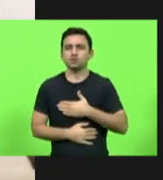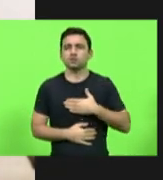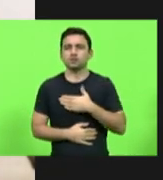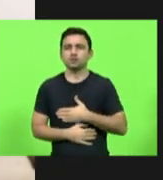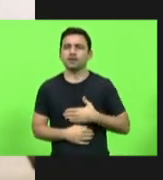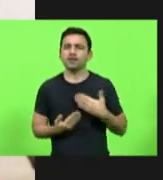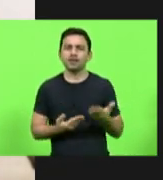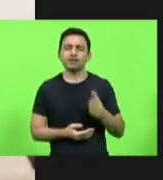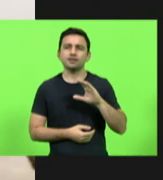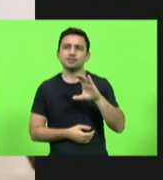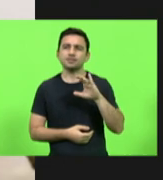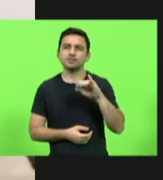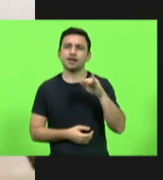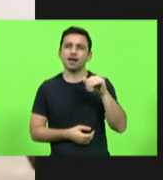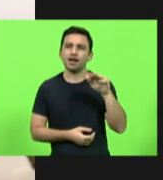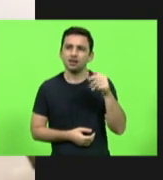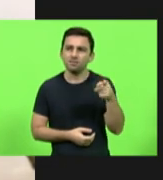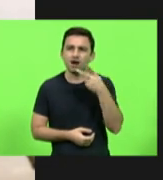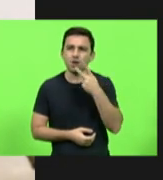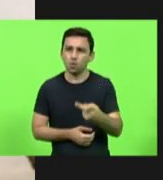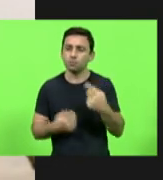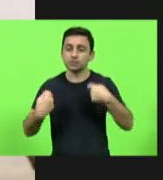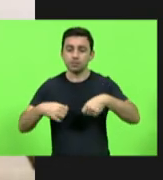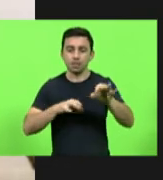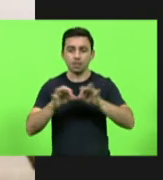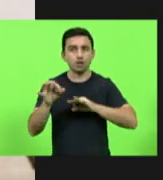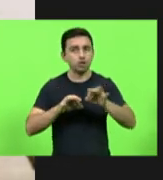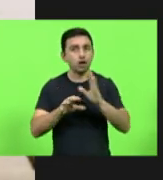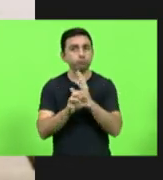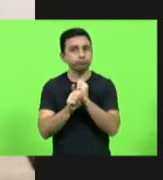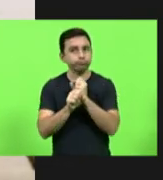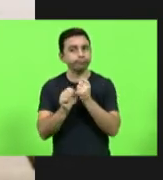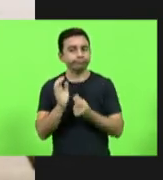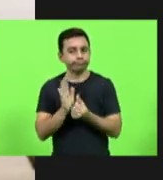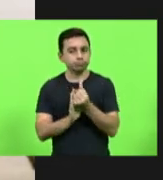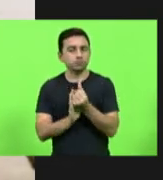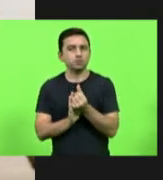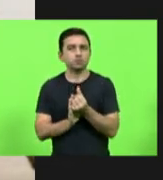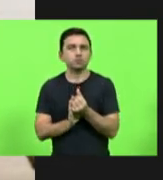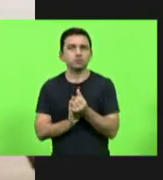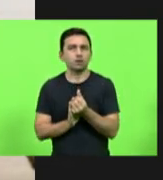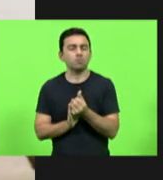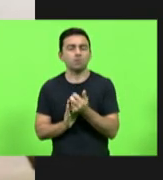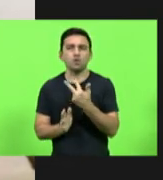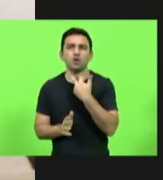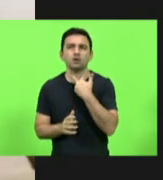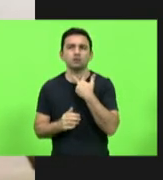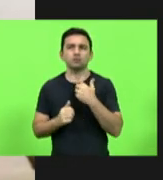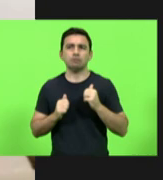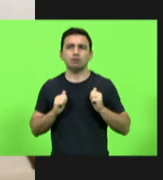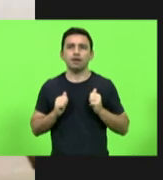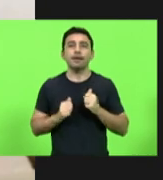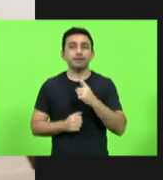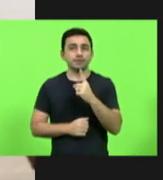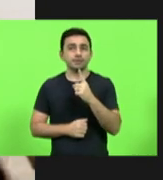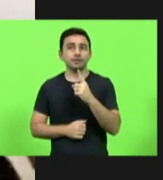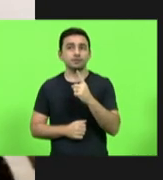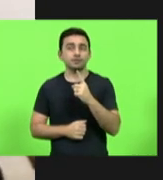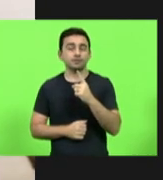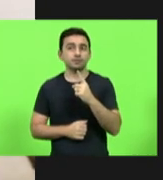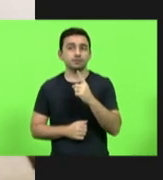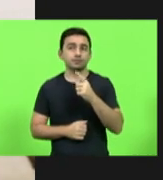Sica cita a questão de que tem que planejar no orçamento, não posso deixar de dizer, né? Lógico que a 173,